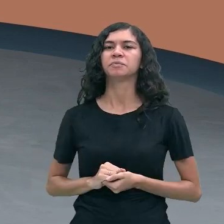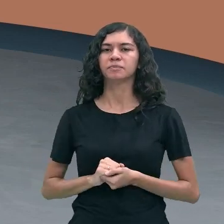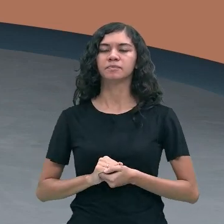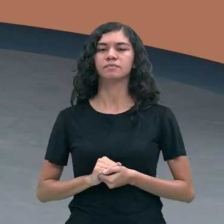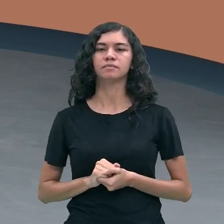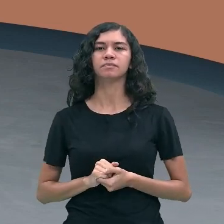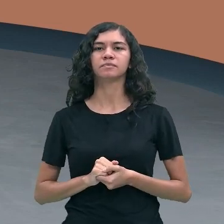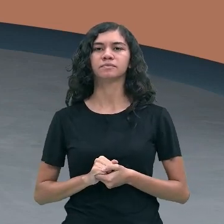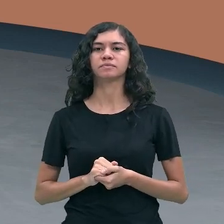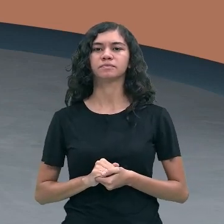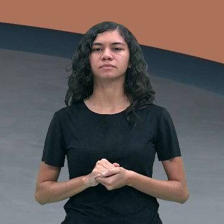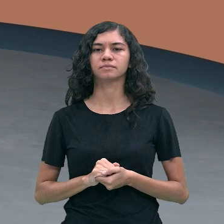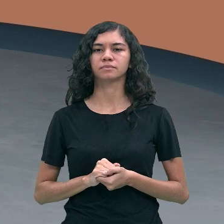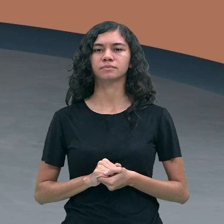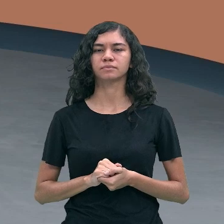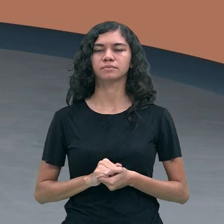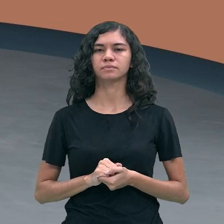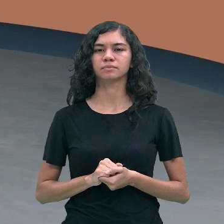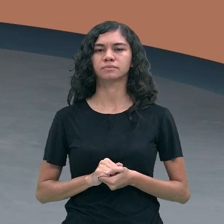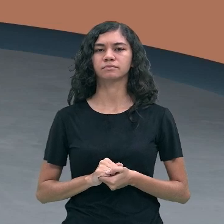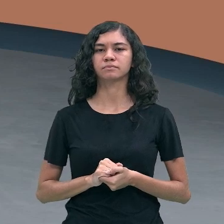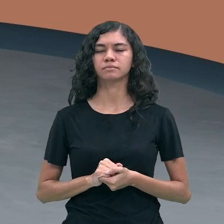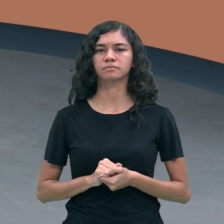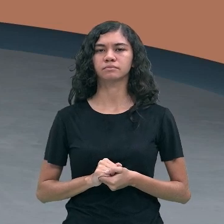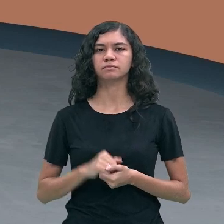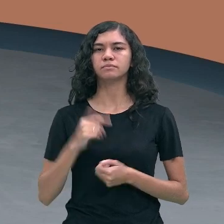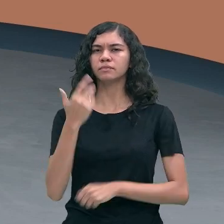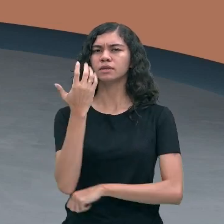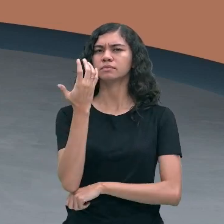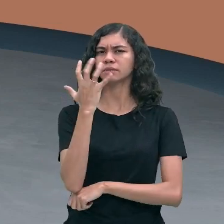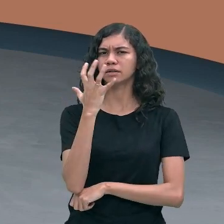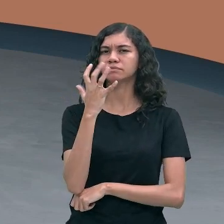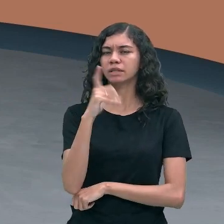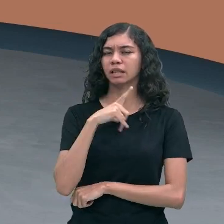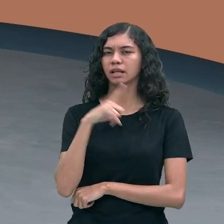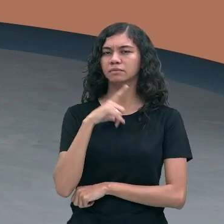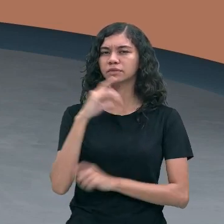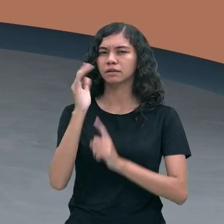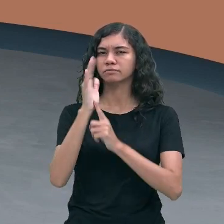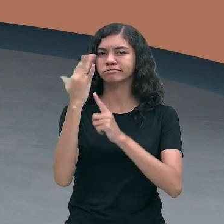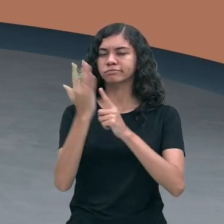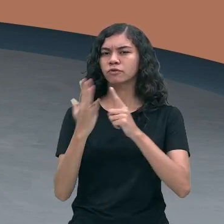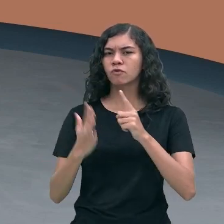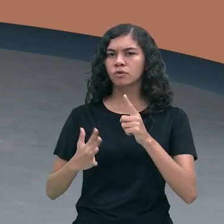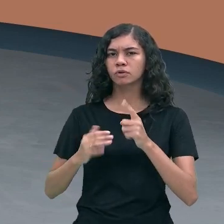É uma folha, uma árvore, desculpa, que dá essa folha, ela só existe